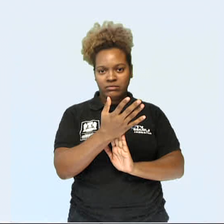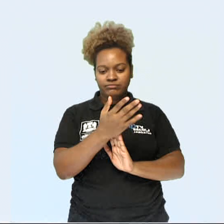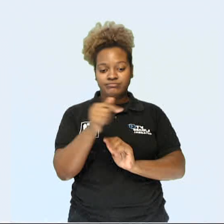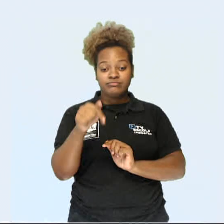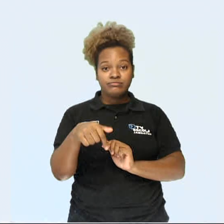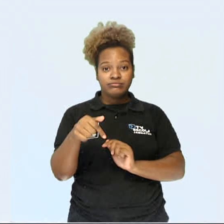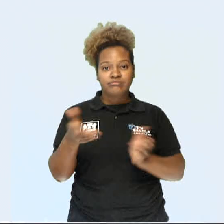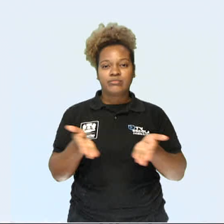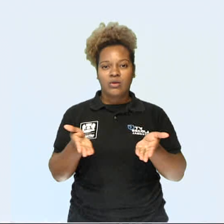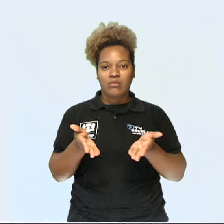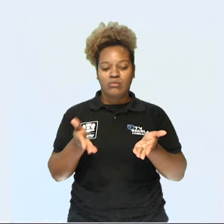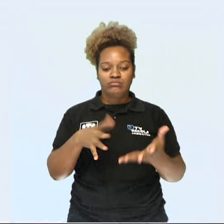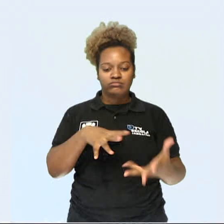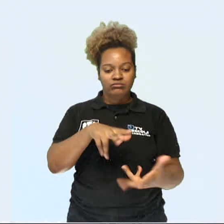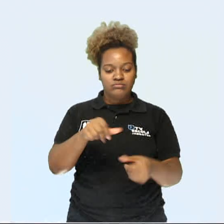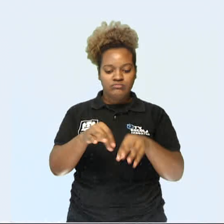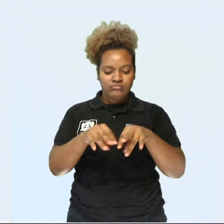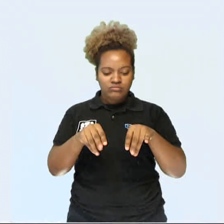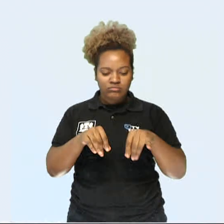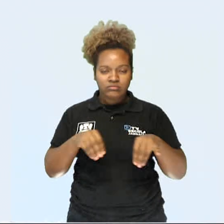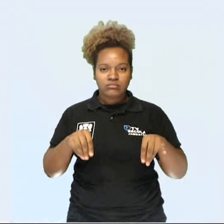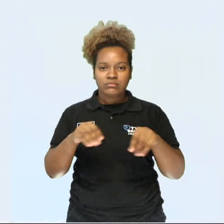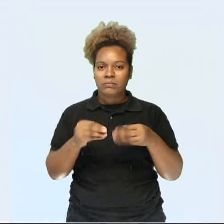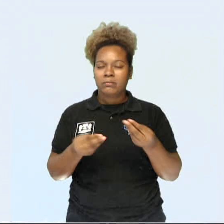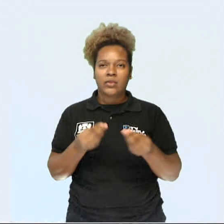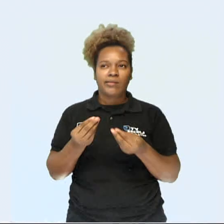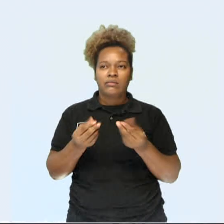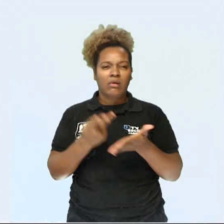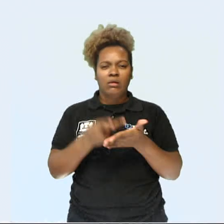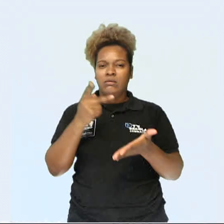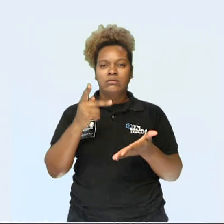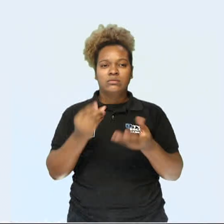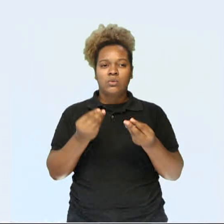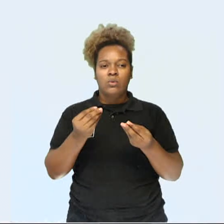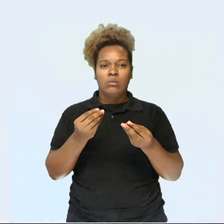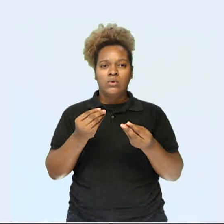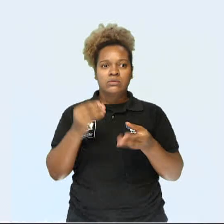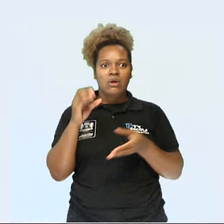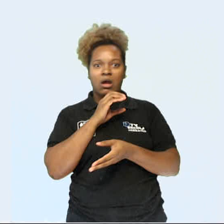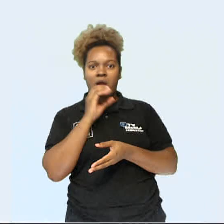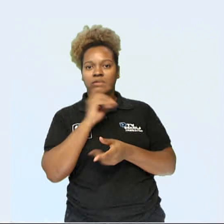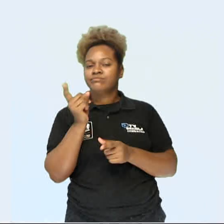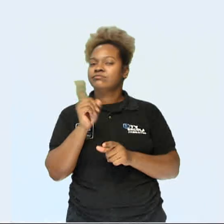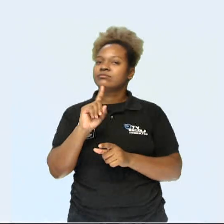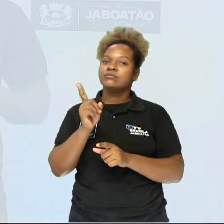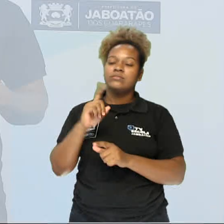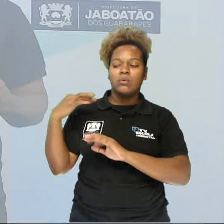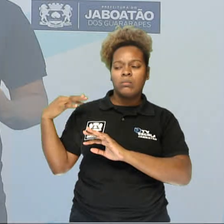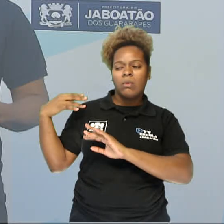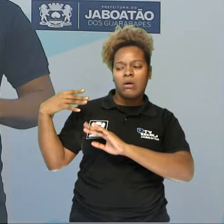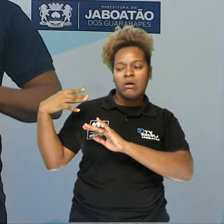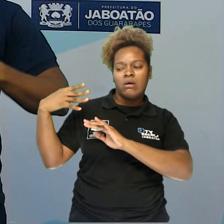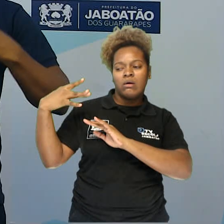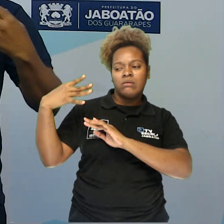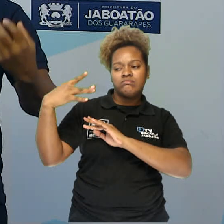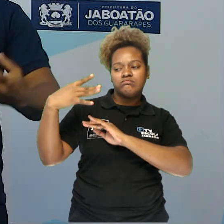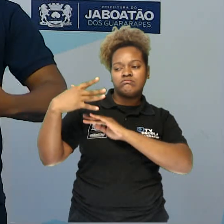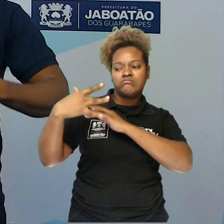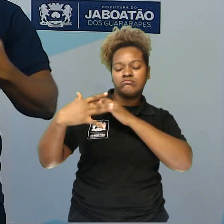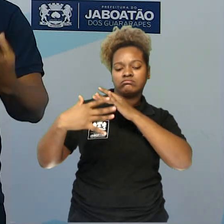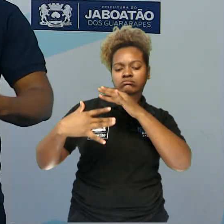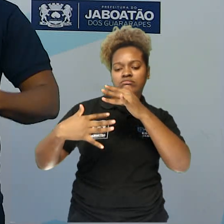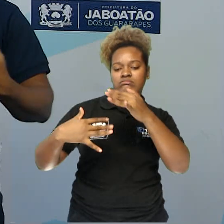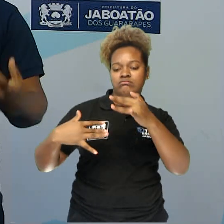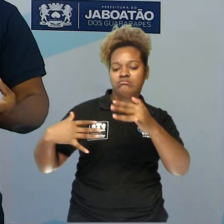atual. Mas essa ação não acontece do dia para o outro, tá ok? É algo que o